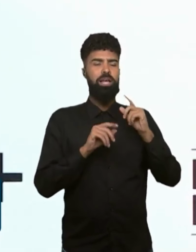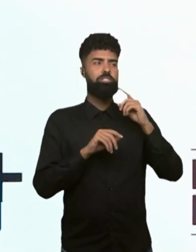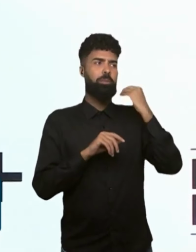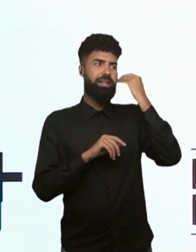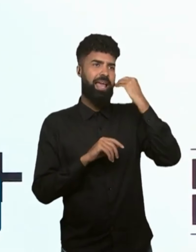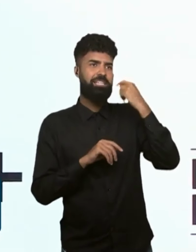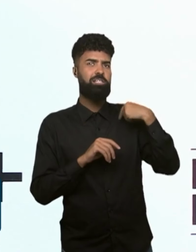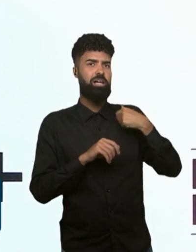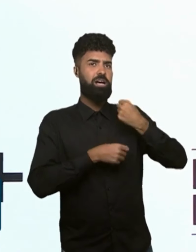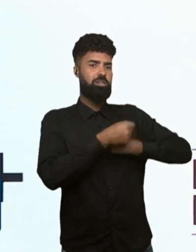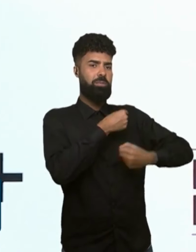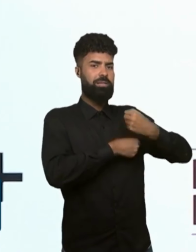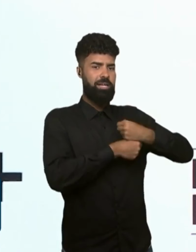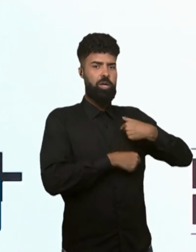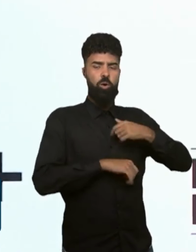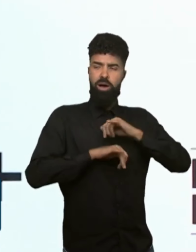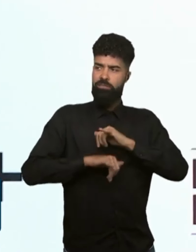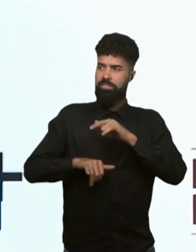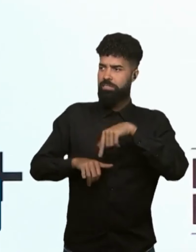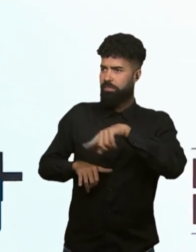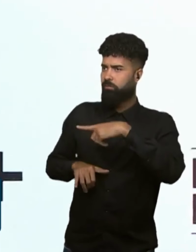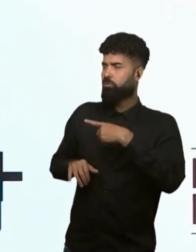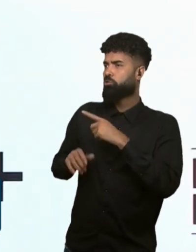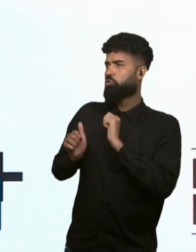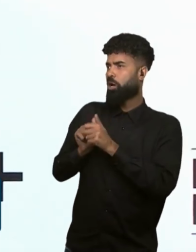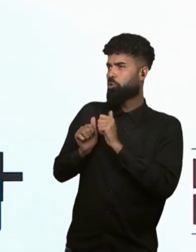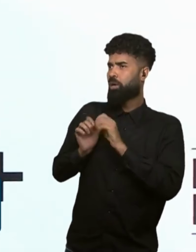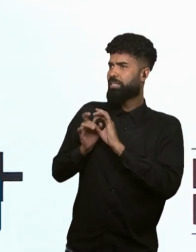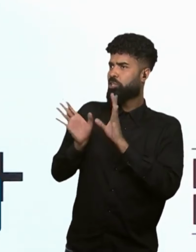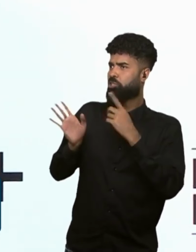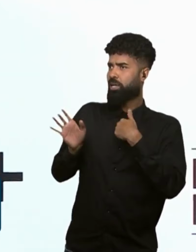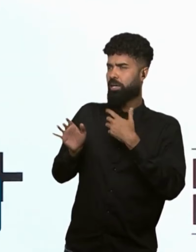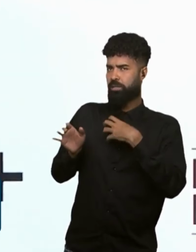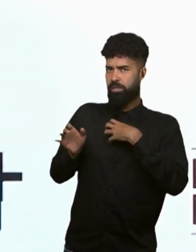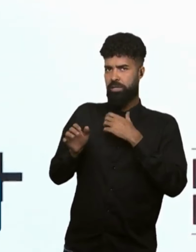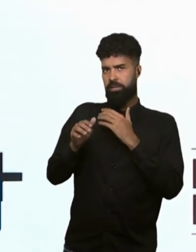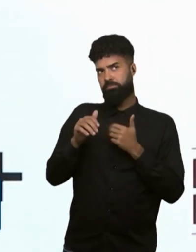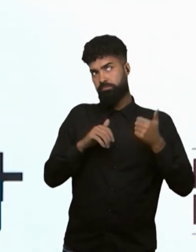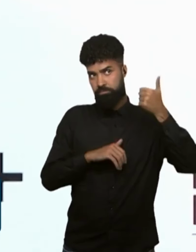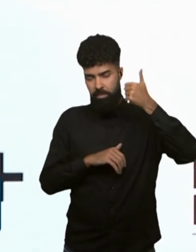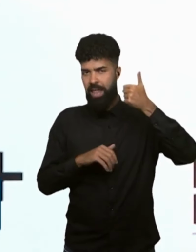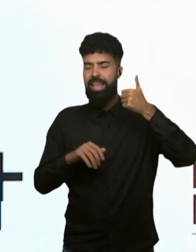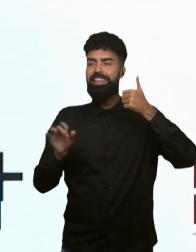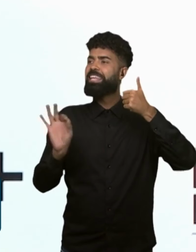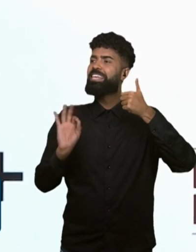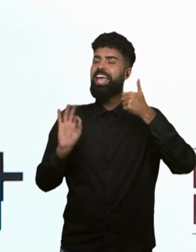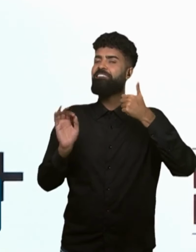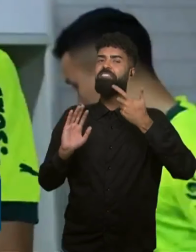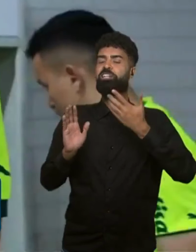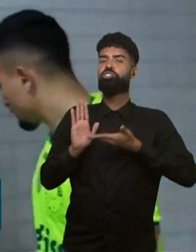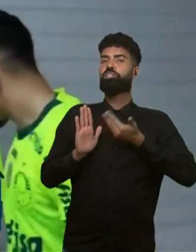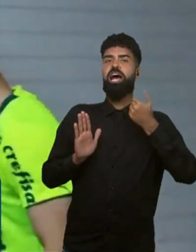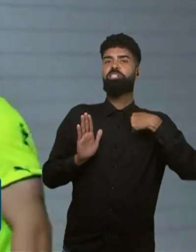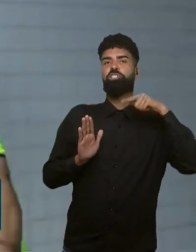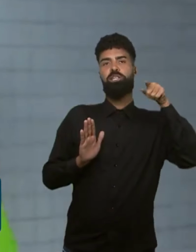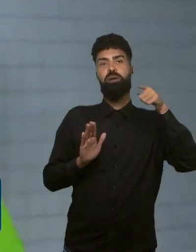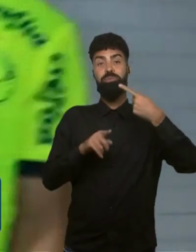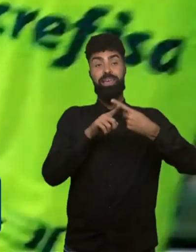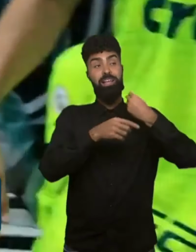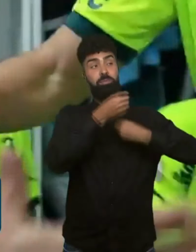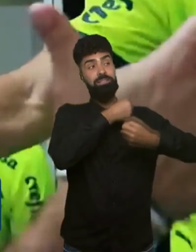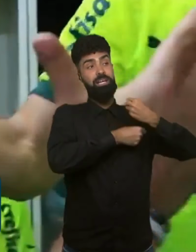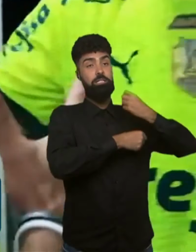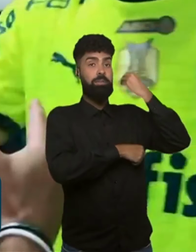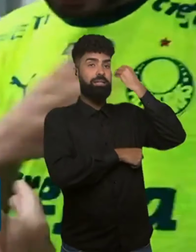passado, eu disse aos jogadores, se nos deixarem chegar à frente, não nos vão tirar de lá. Porque nós temos a experiência toda do ano passado. Agora a grande dúvida é